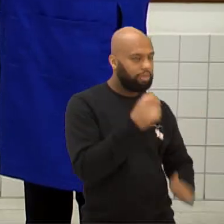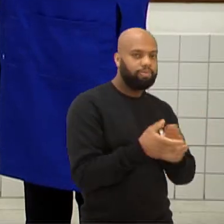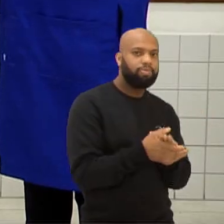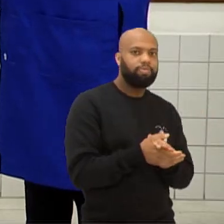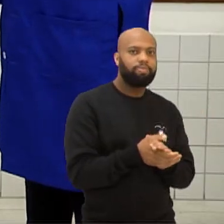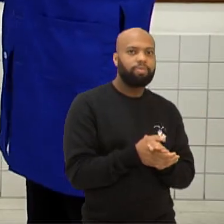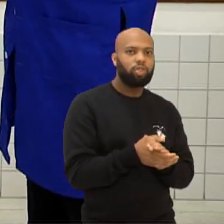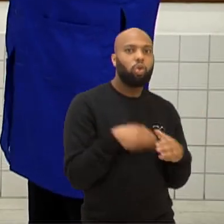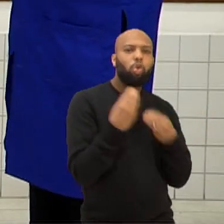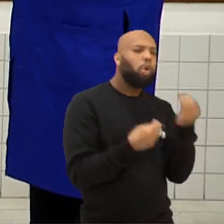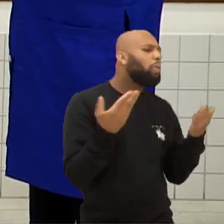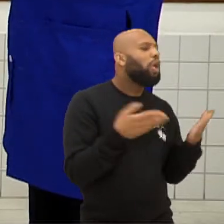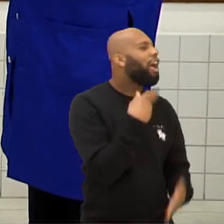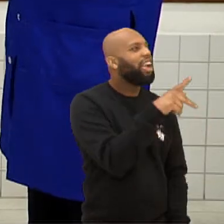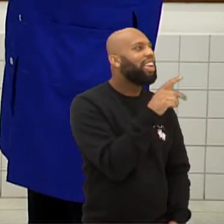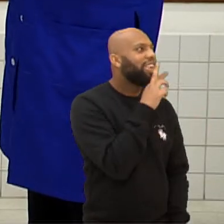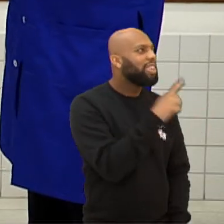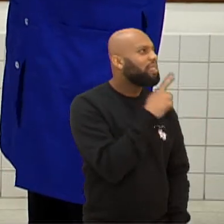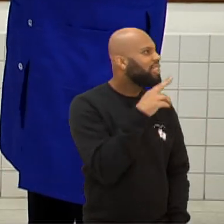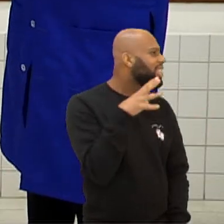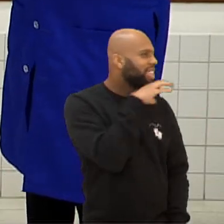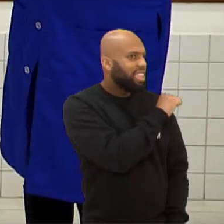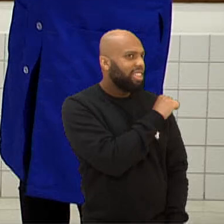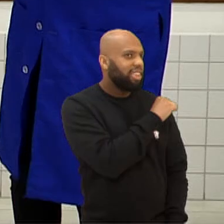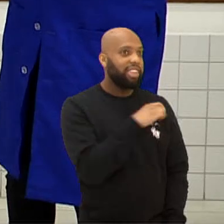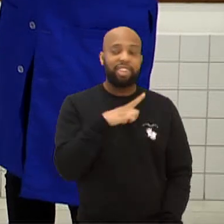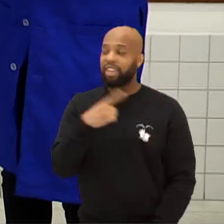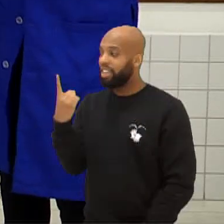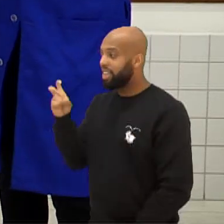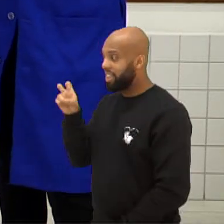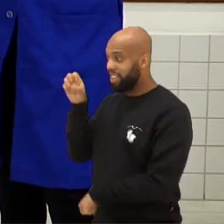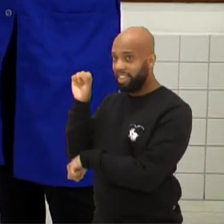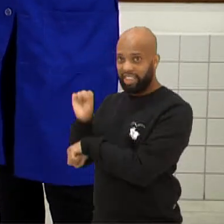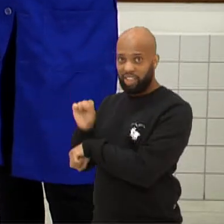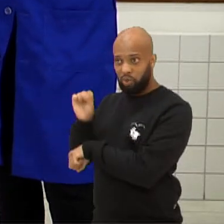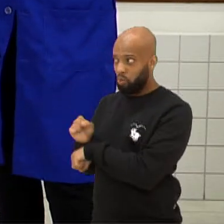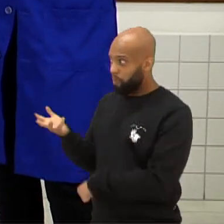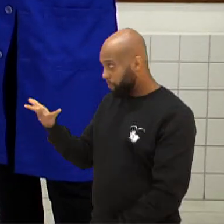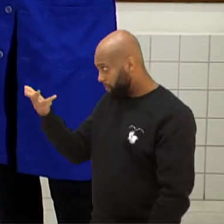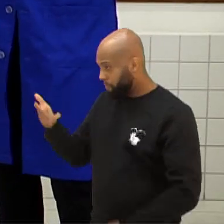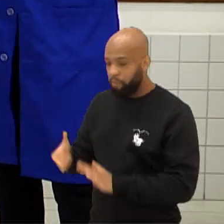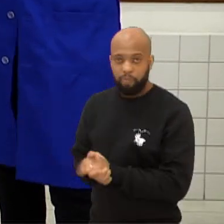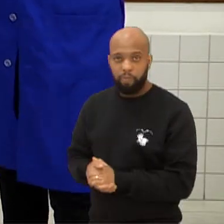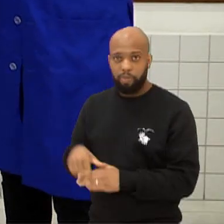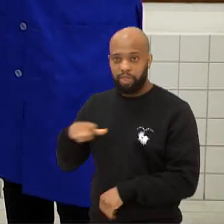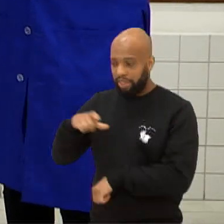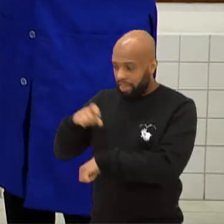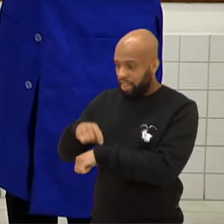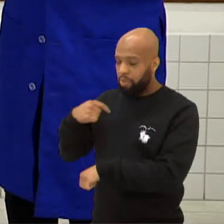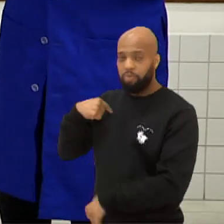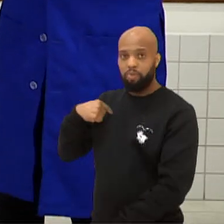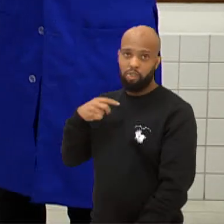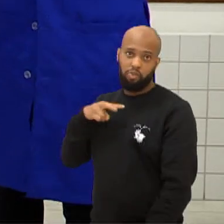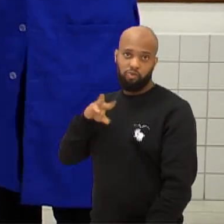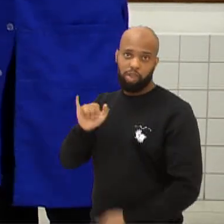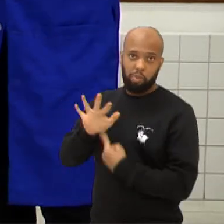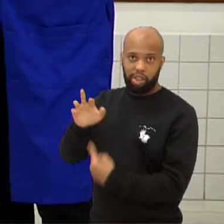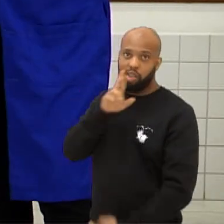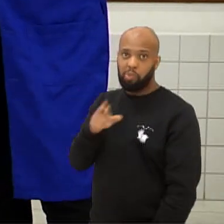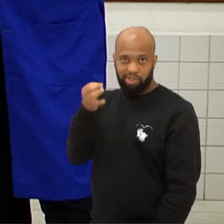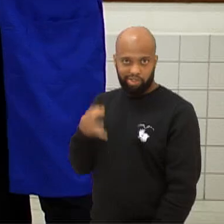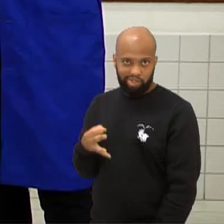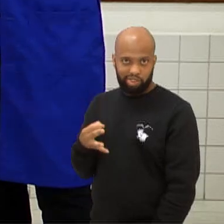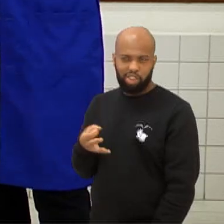Professora, como é que tá aí? Será que logo... Mais 15 segundinhos aí, vamos lá. Mais um pouquinho, já vamos ver a resposta.